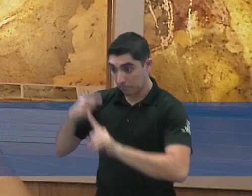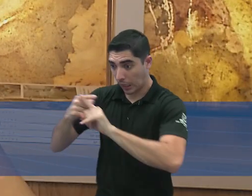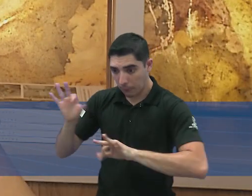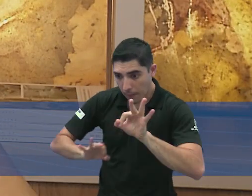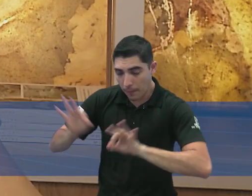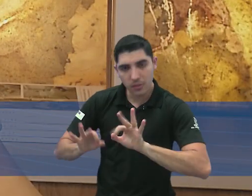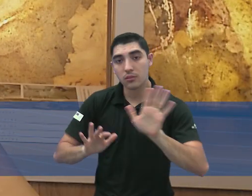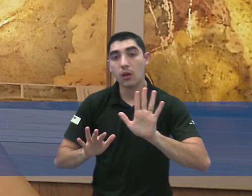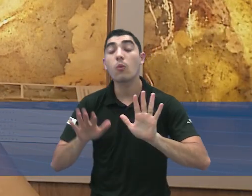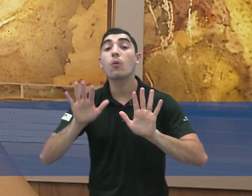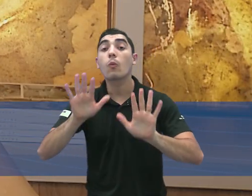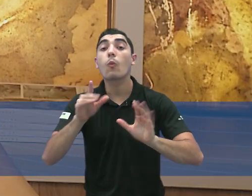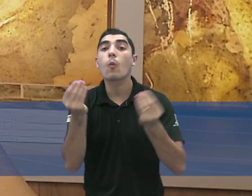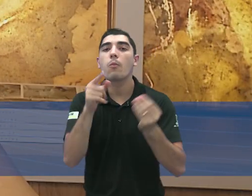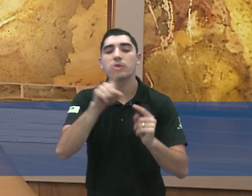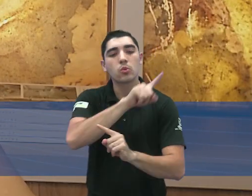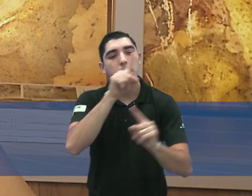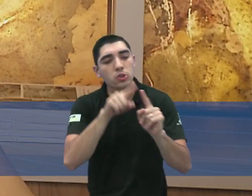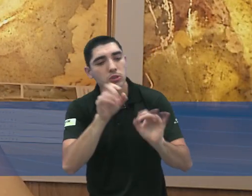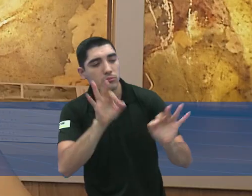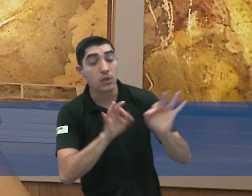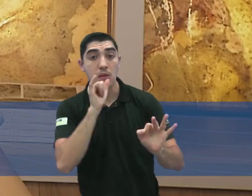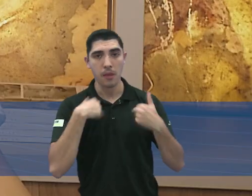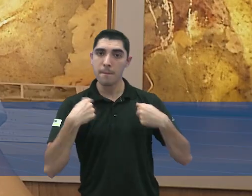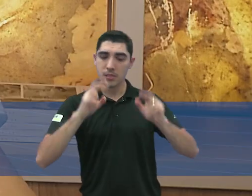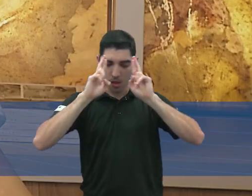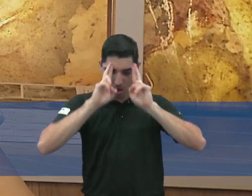está em fazer com intenção. Então, quando você se respeita seus